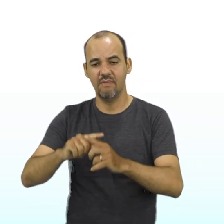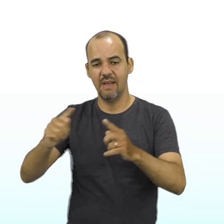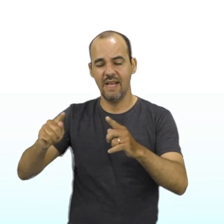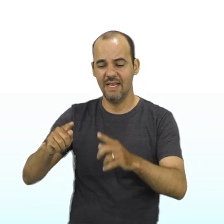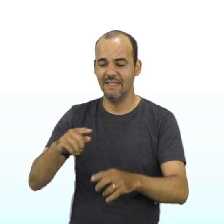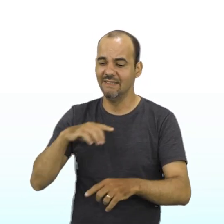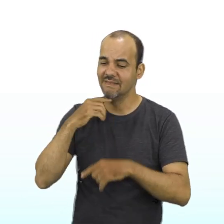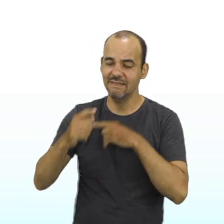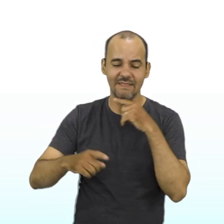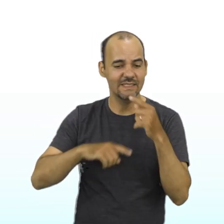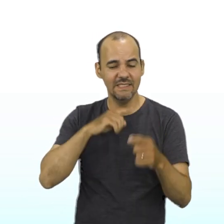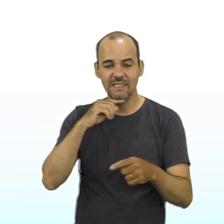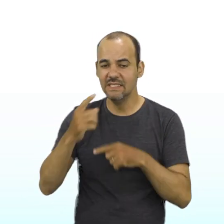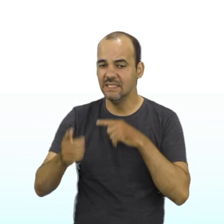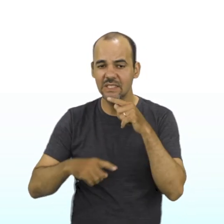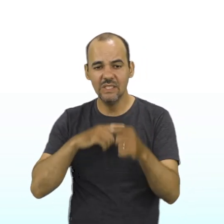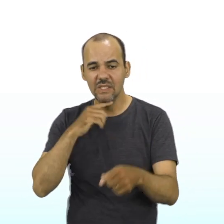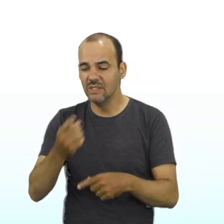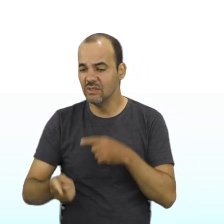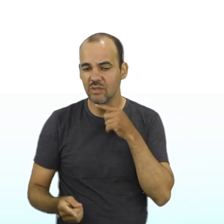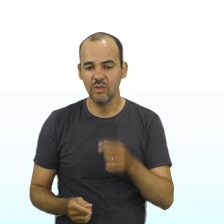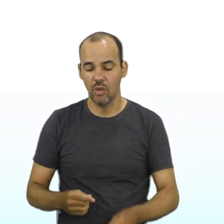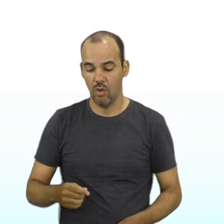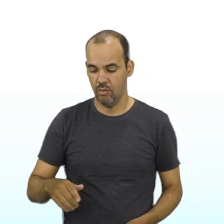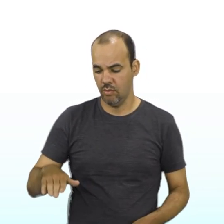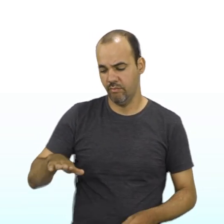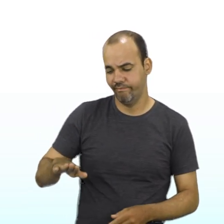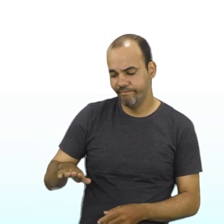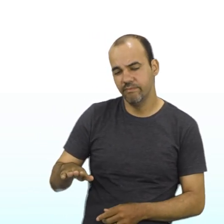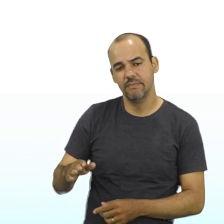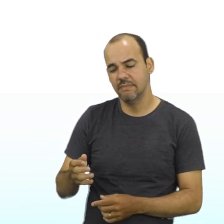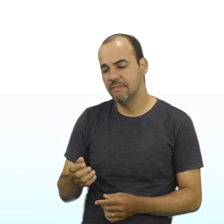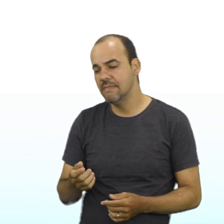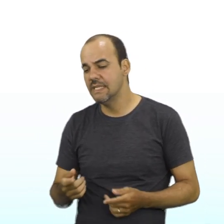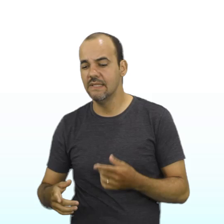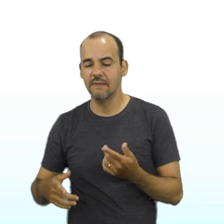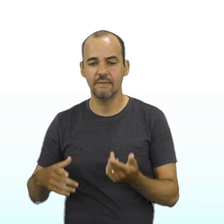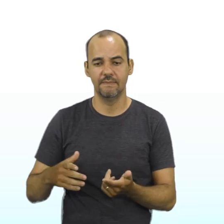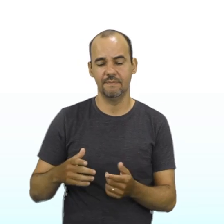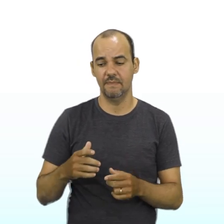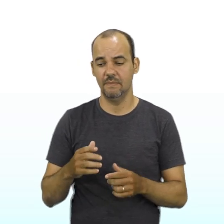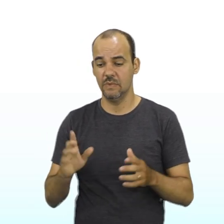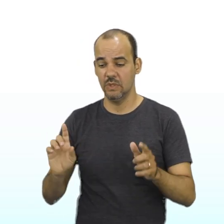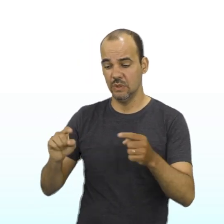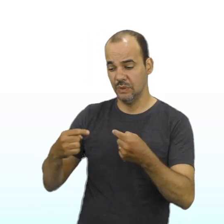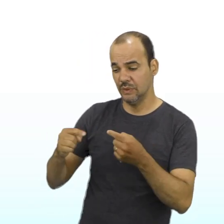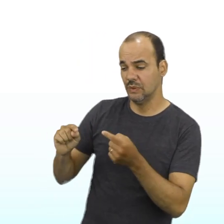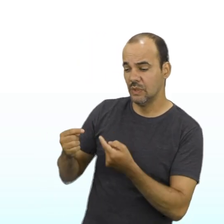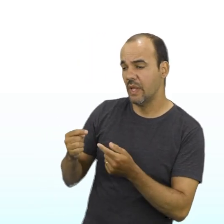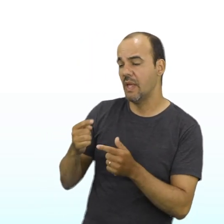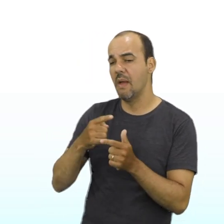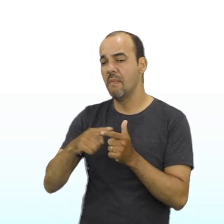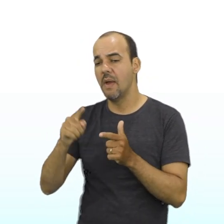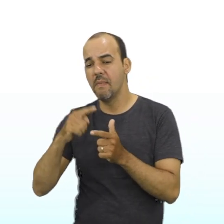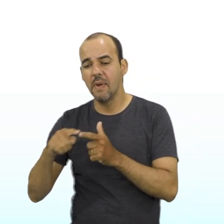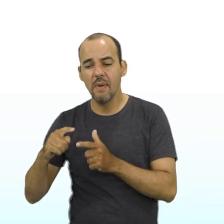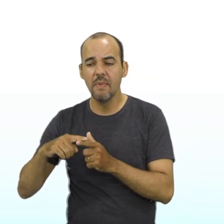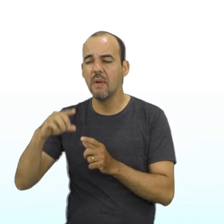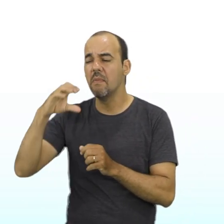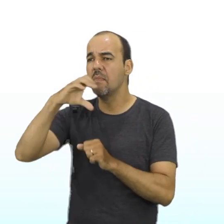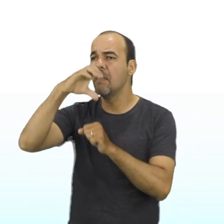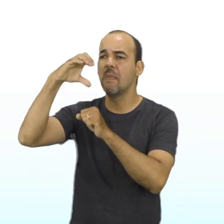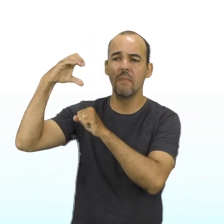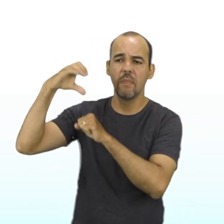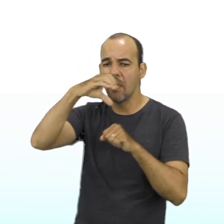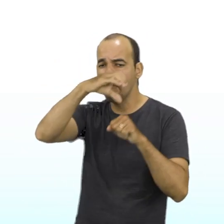nuevo colegio, onde o menino tem, além de todas essas questões, né, todos os